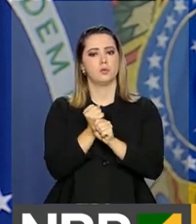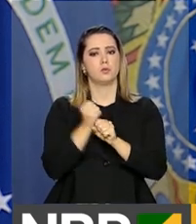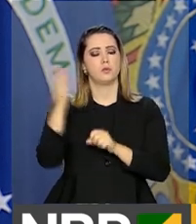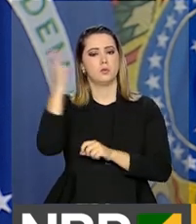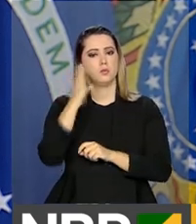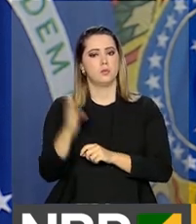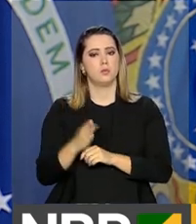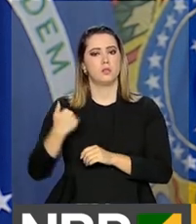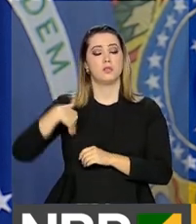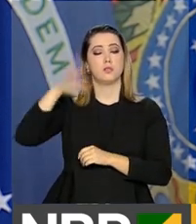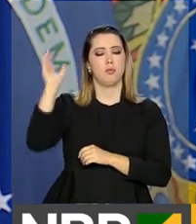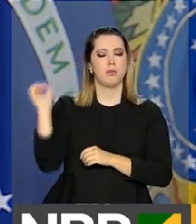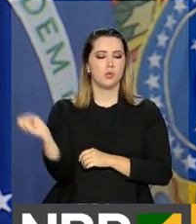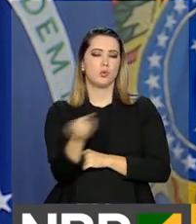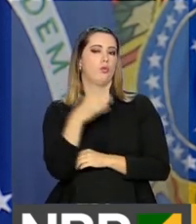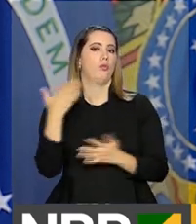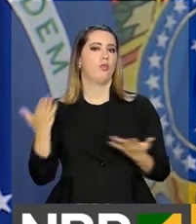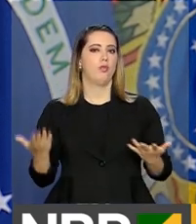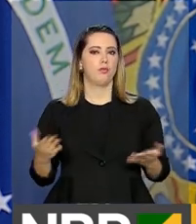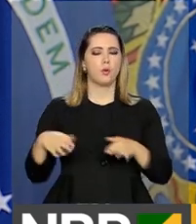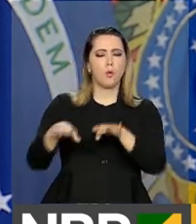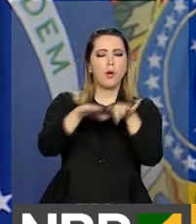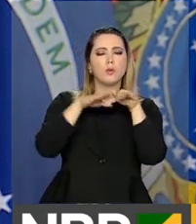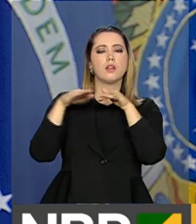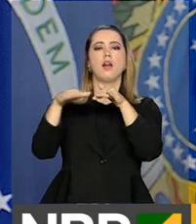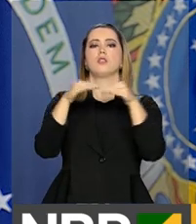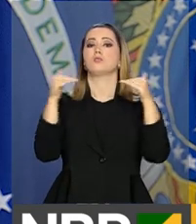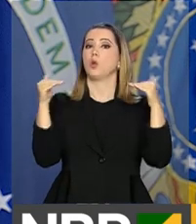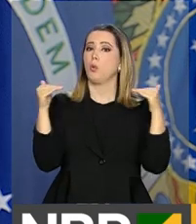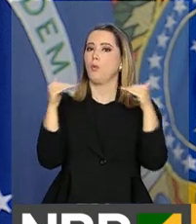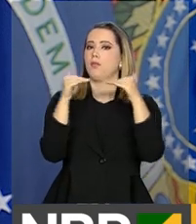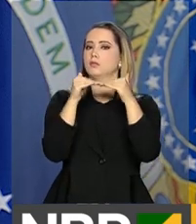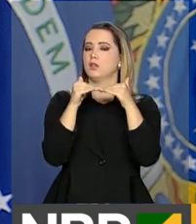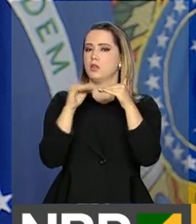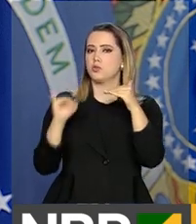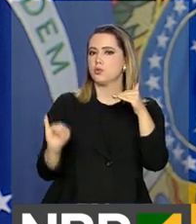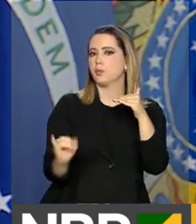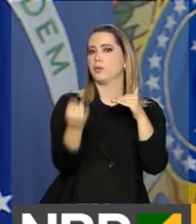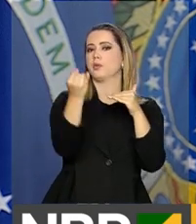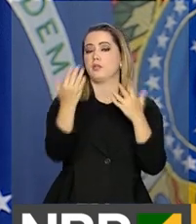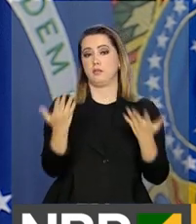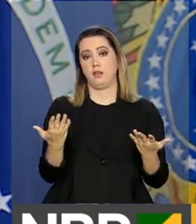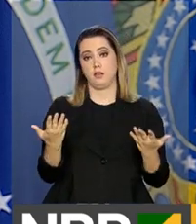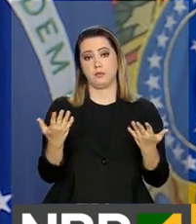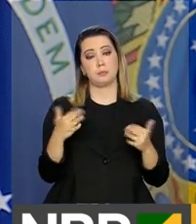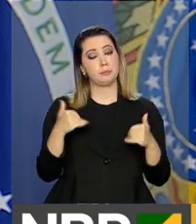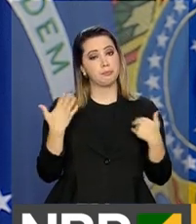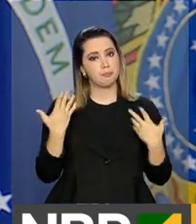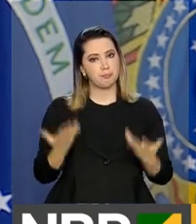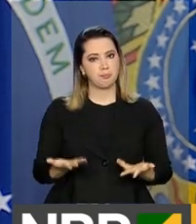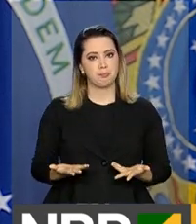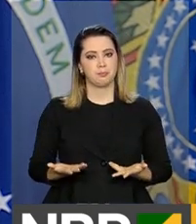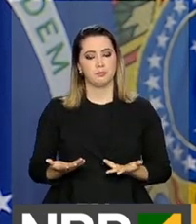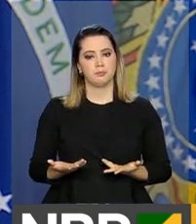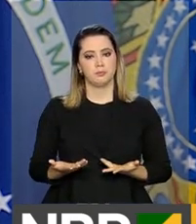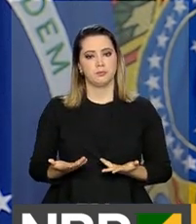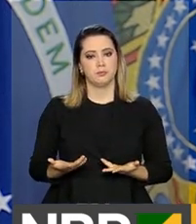mais moderno não é uma igualdade de oportunidades e nesse sentido